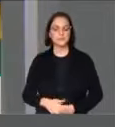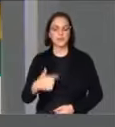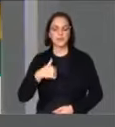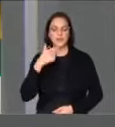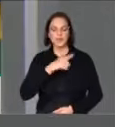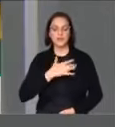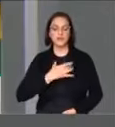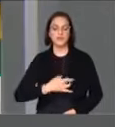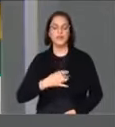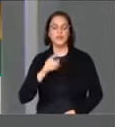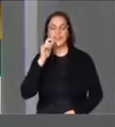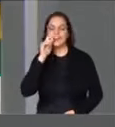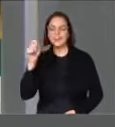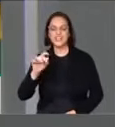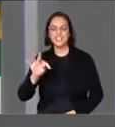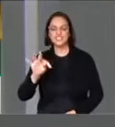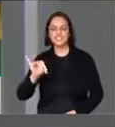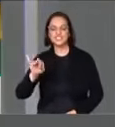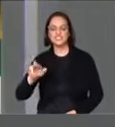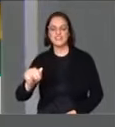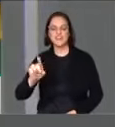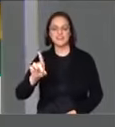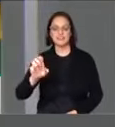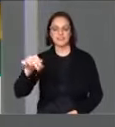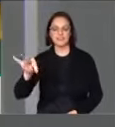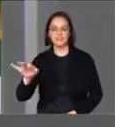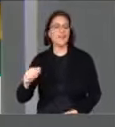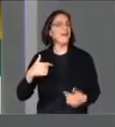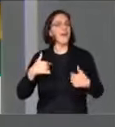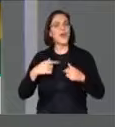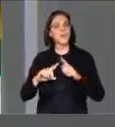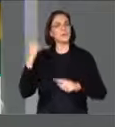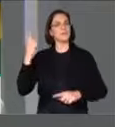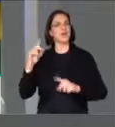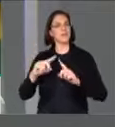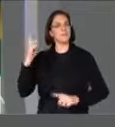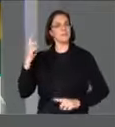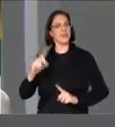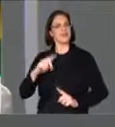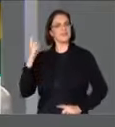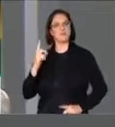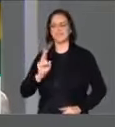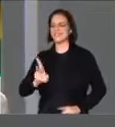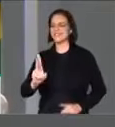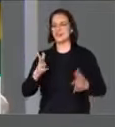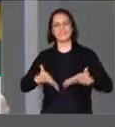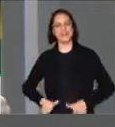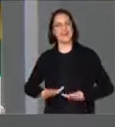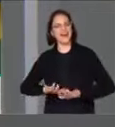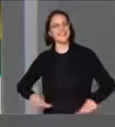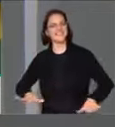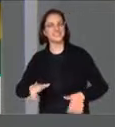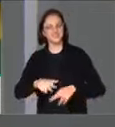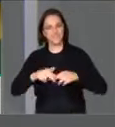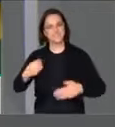medalha Tiradentes, sempre pioneira, né? Eu nasci para ser pioneira mesmo, graças a Deus. É por isso que nós estamos aqui.